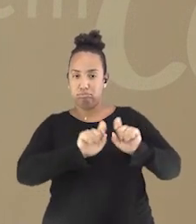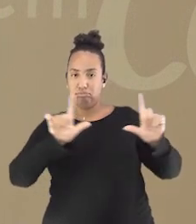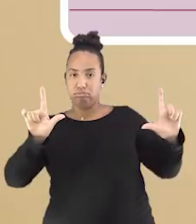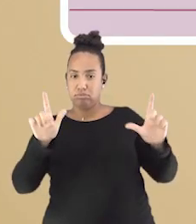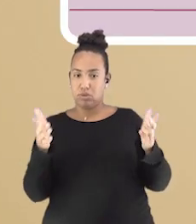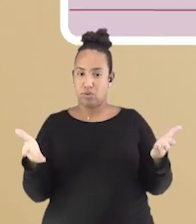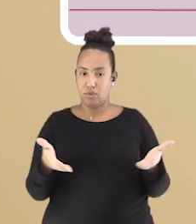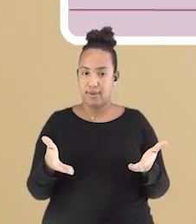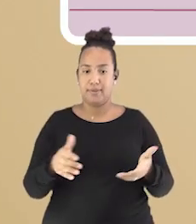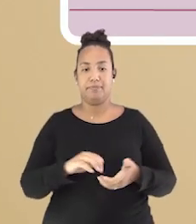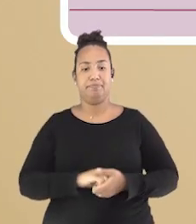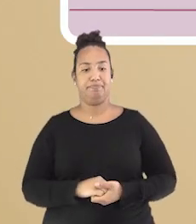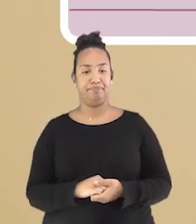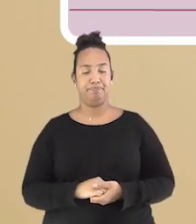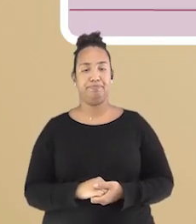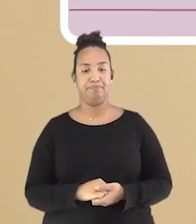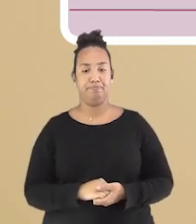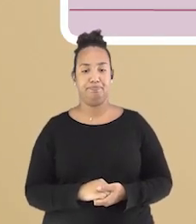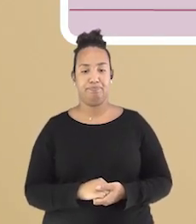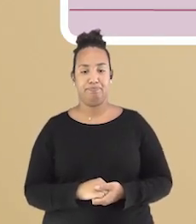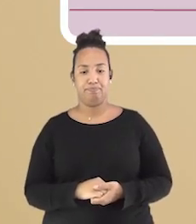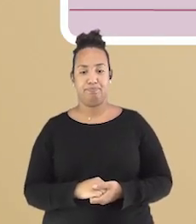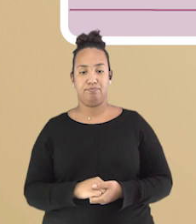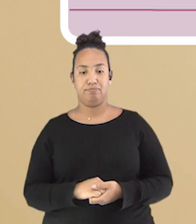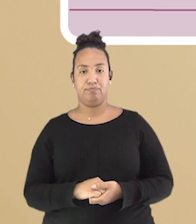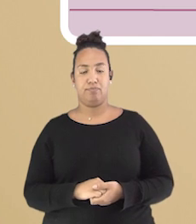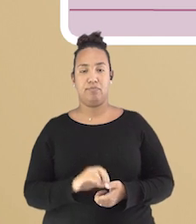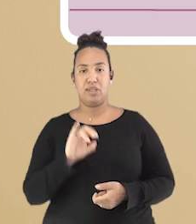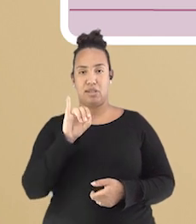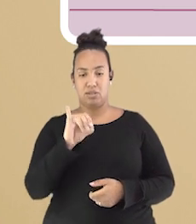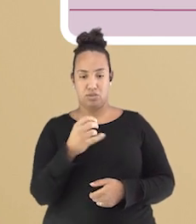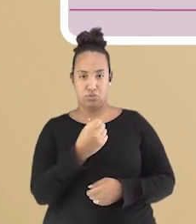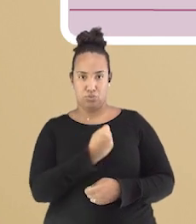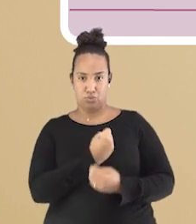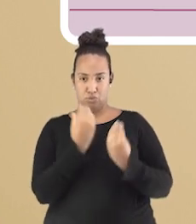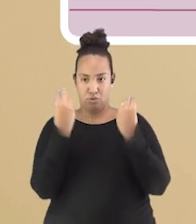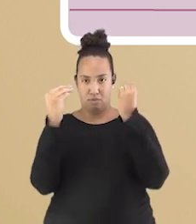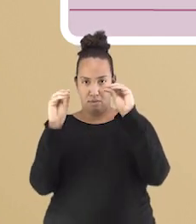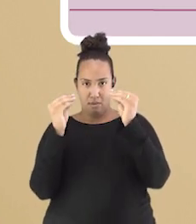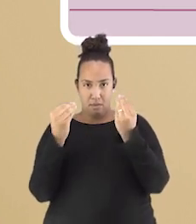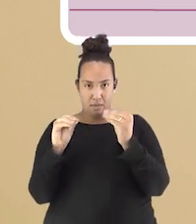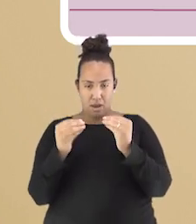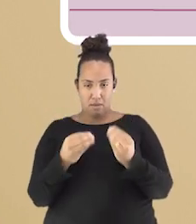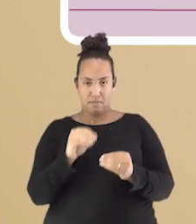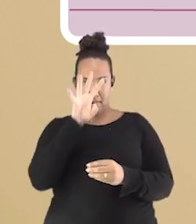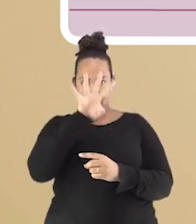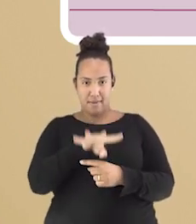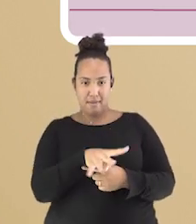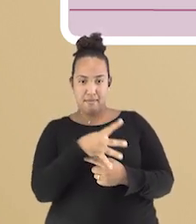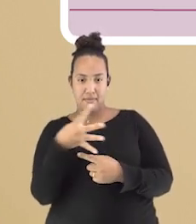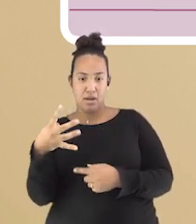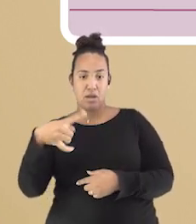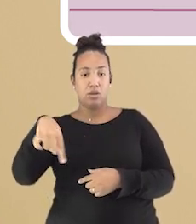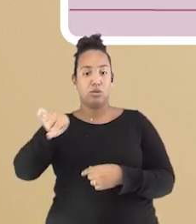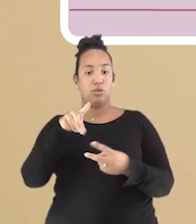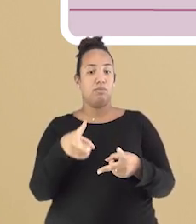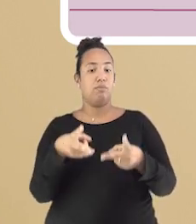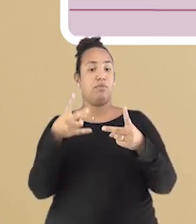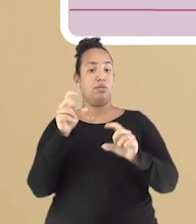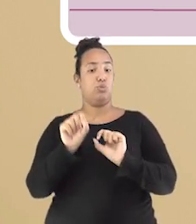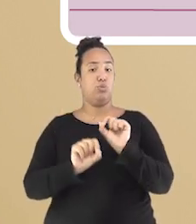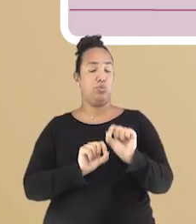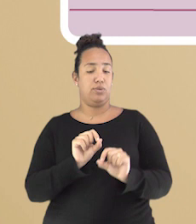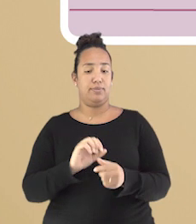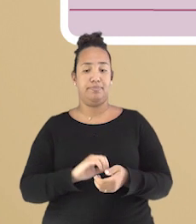telão. Quando preenchemos a tabela de ordem e classe, podemos observar o seguinte.